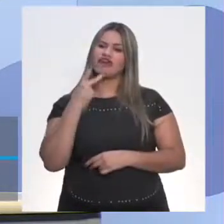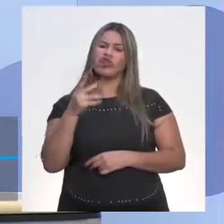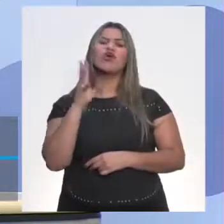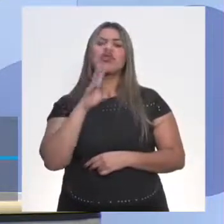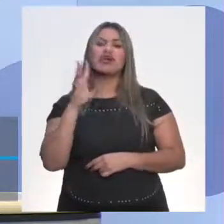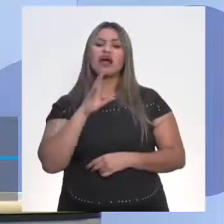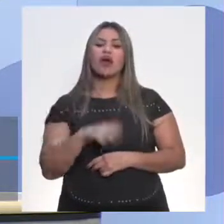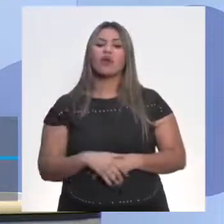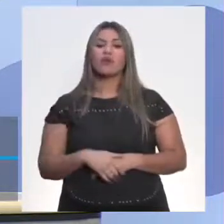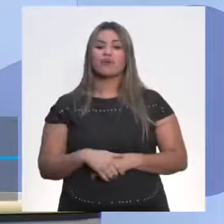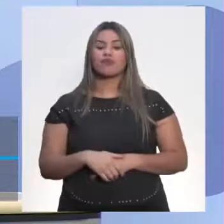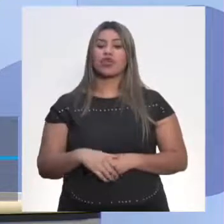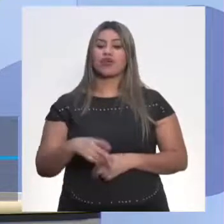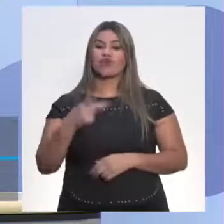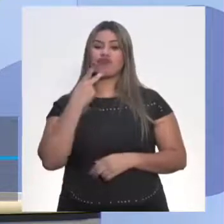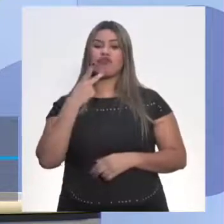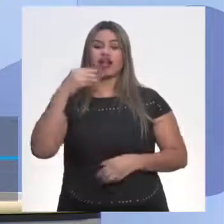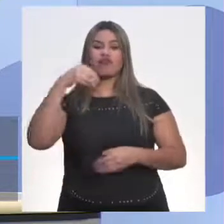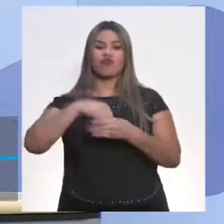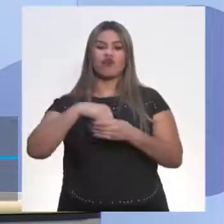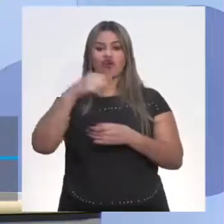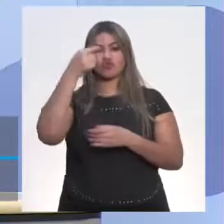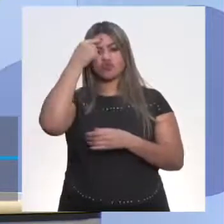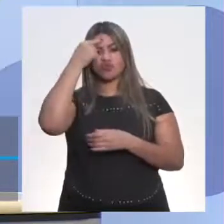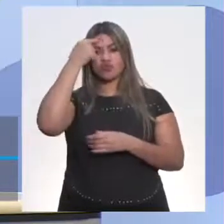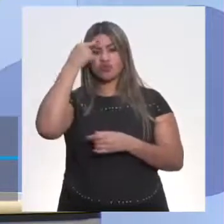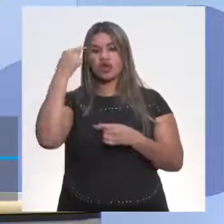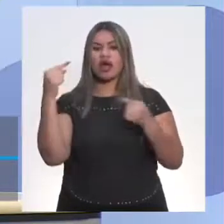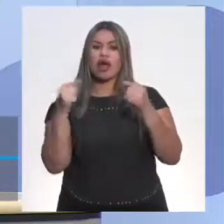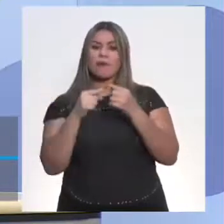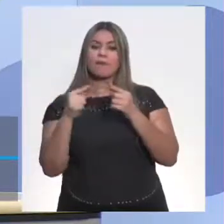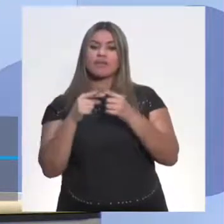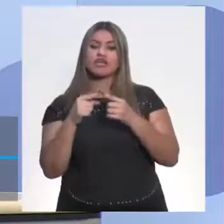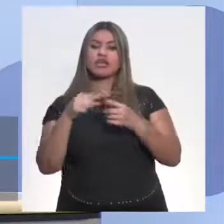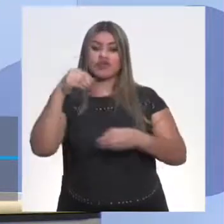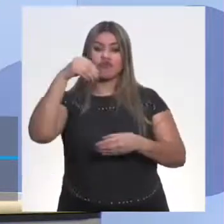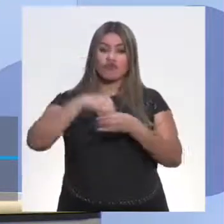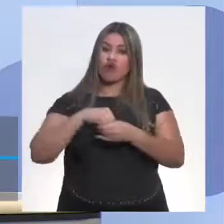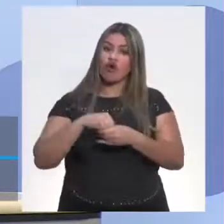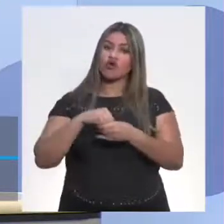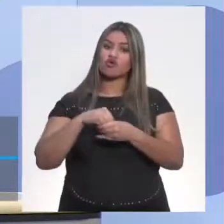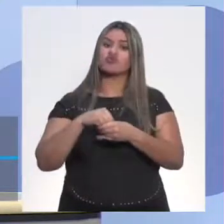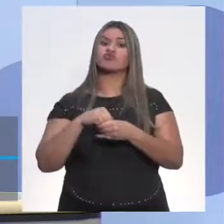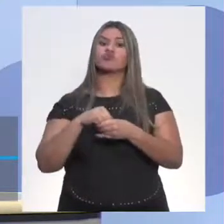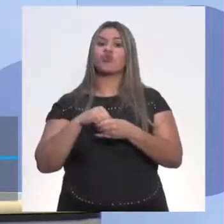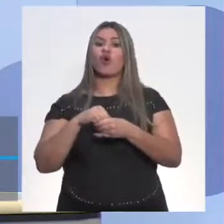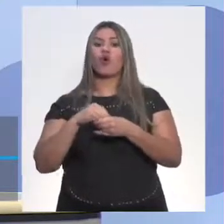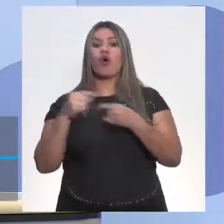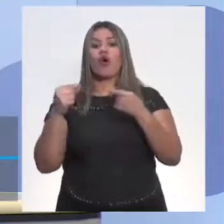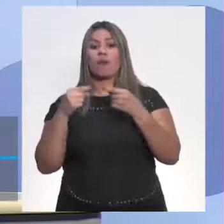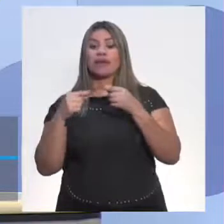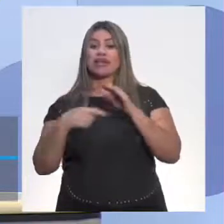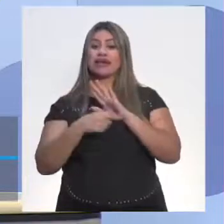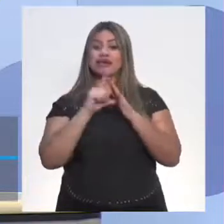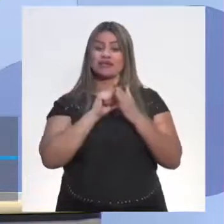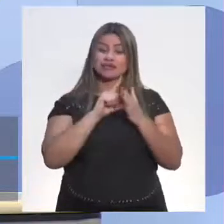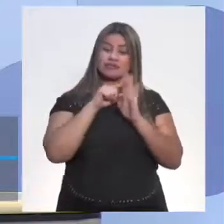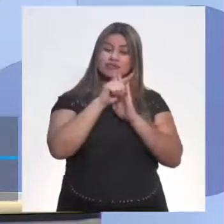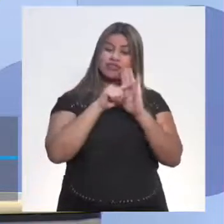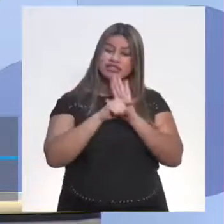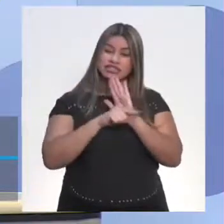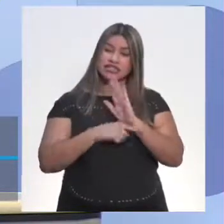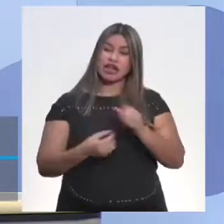Ah pensei que quando você fala em volta consciente fazer a referência à importância de um volto tomado à partir de informações adequadas